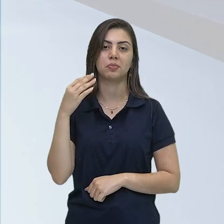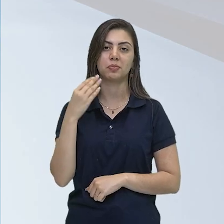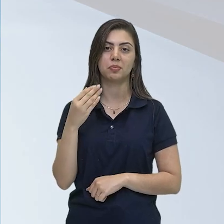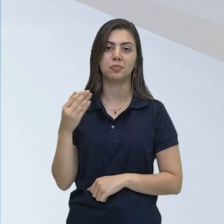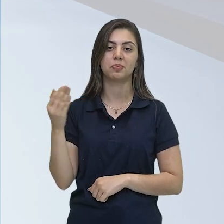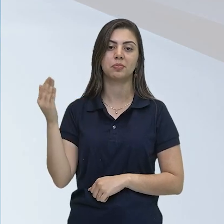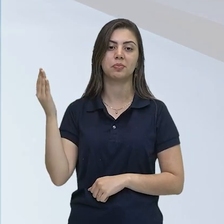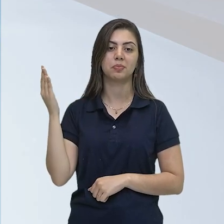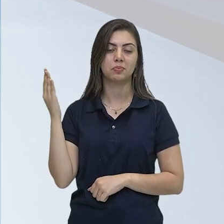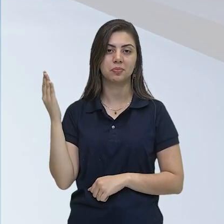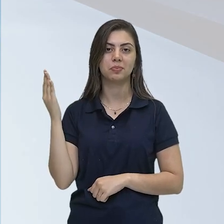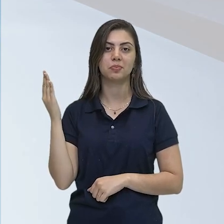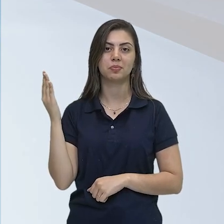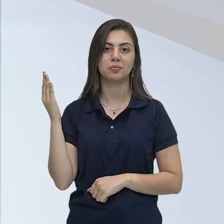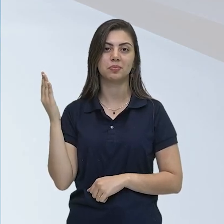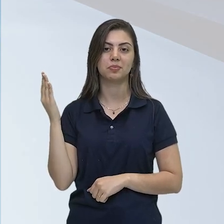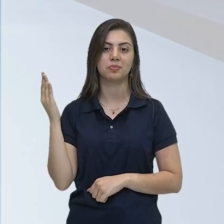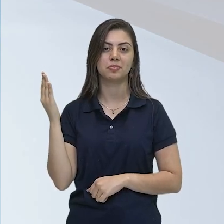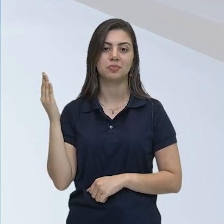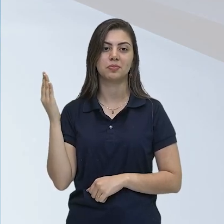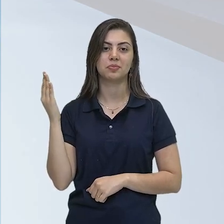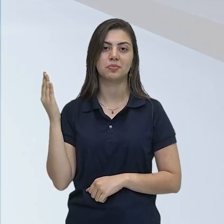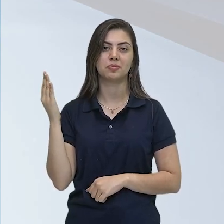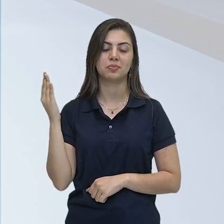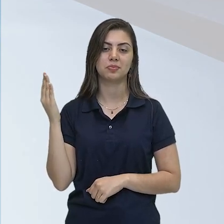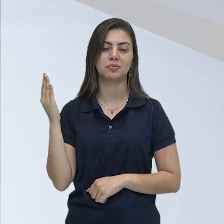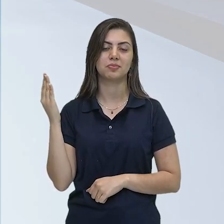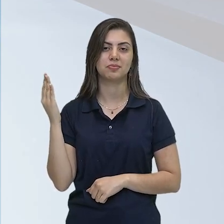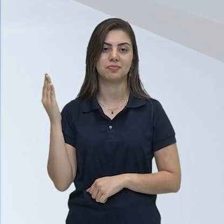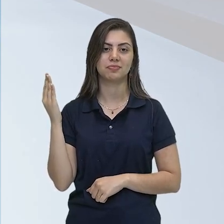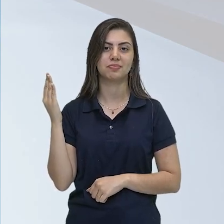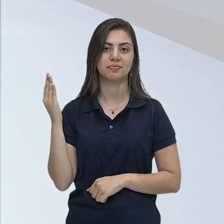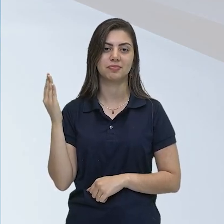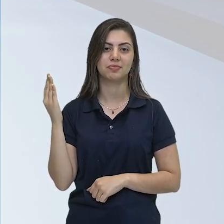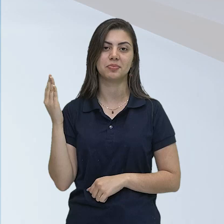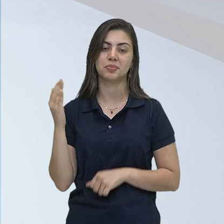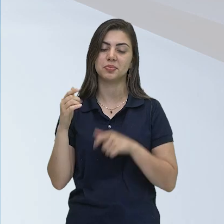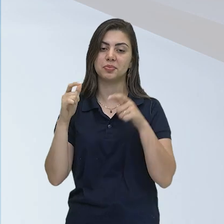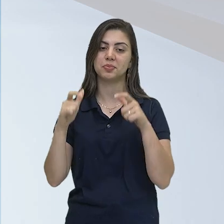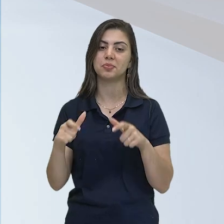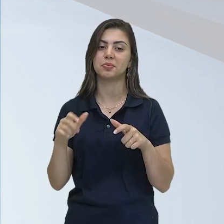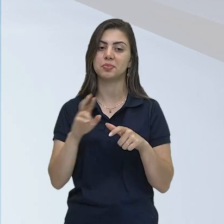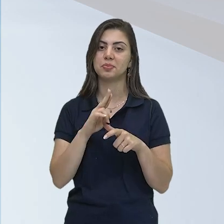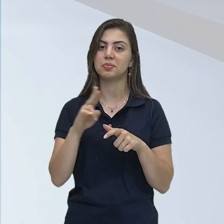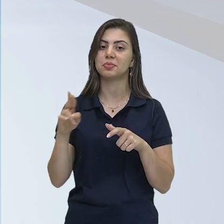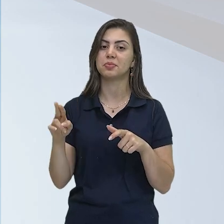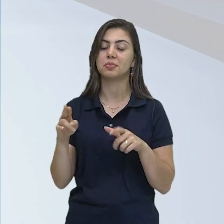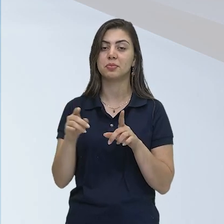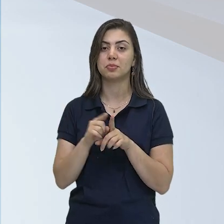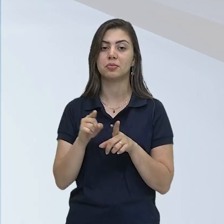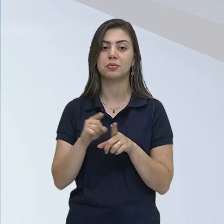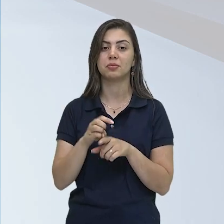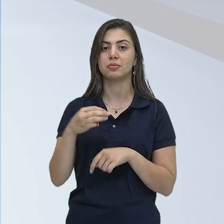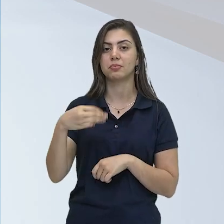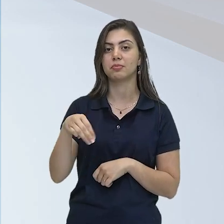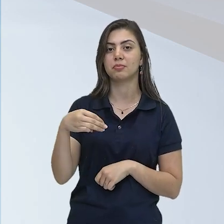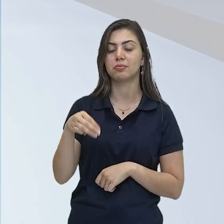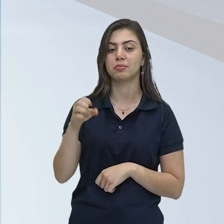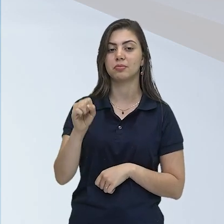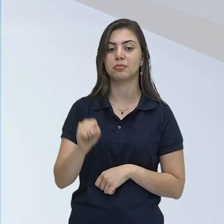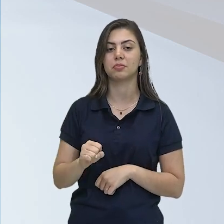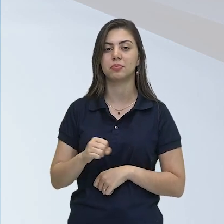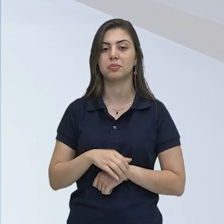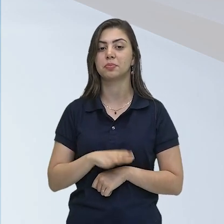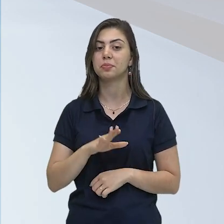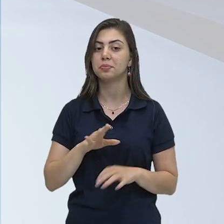Brasil, mais precisamente ali na região de Pindaré-Mirim e na Baixada Maranhense. E aí